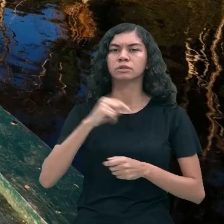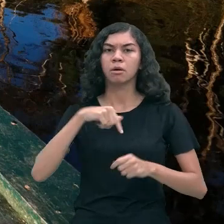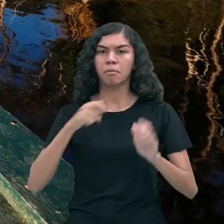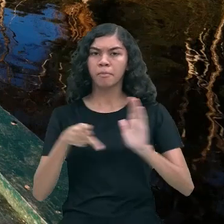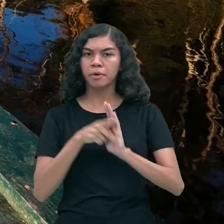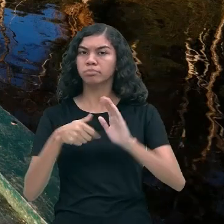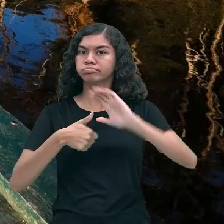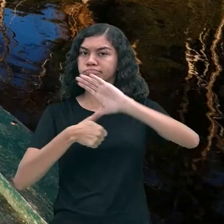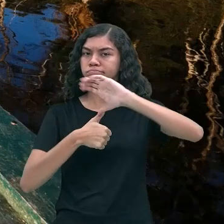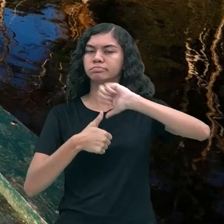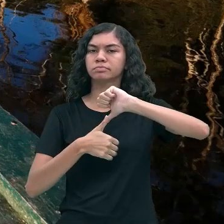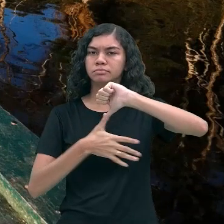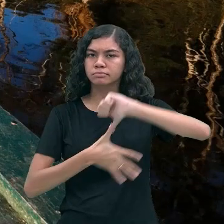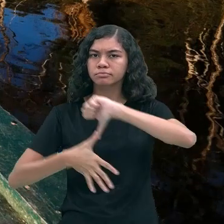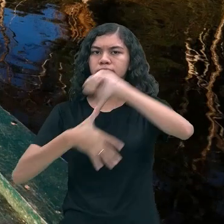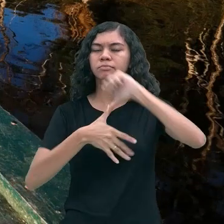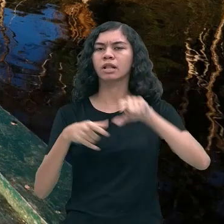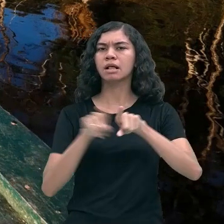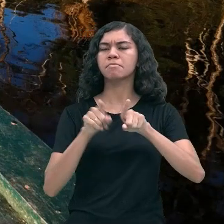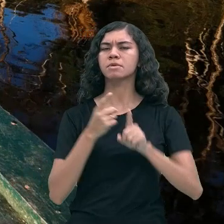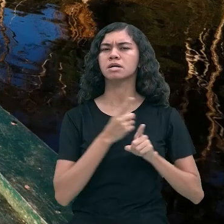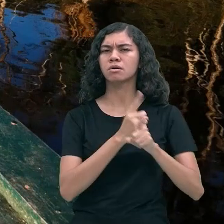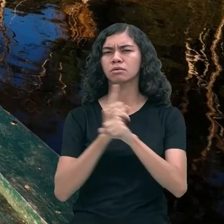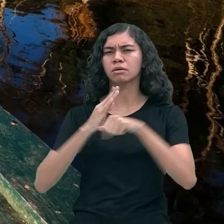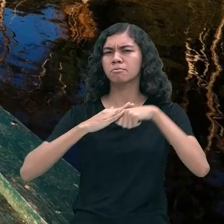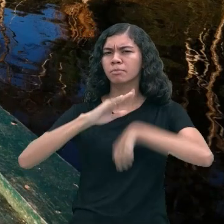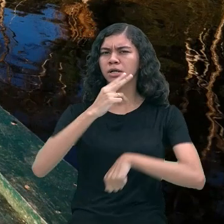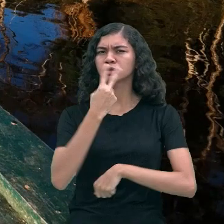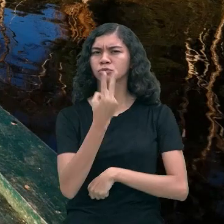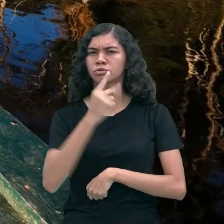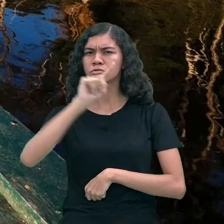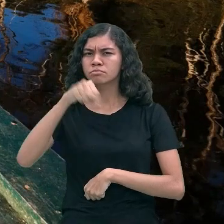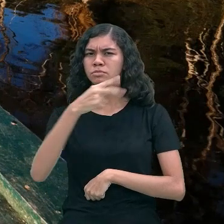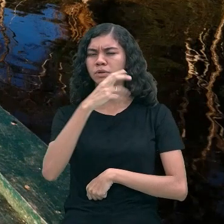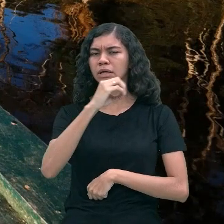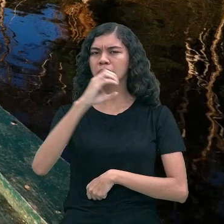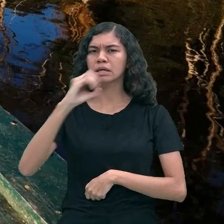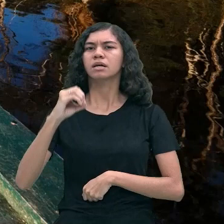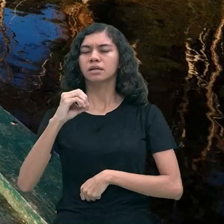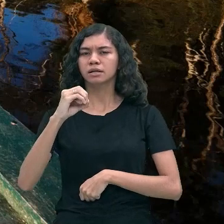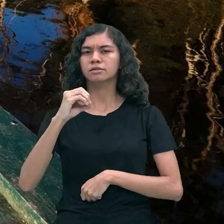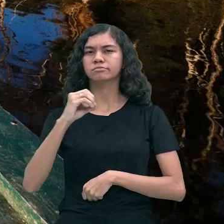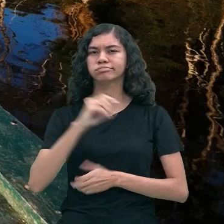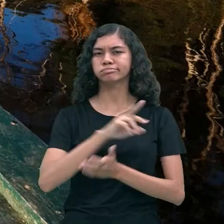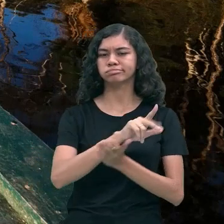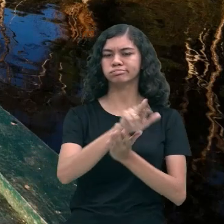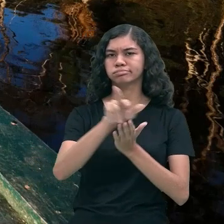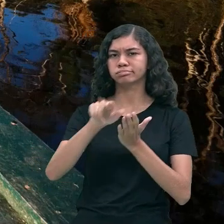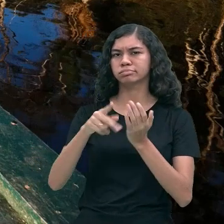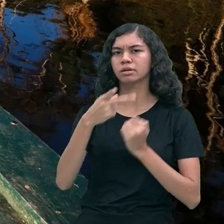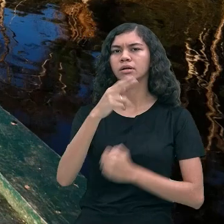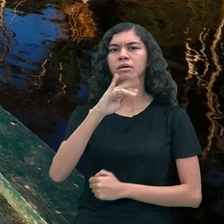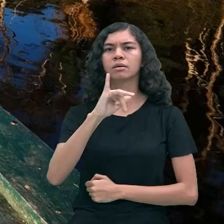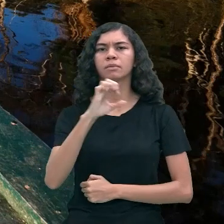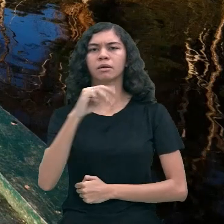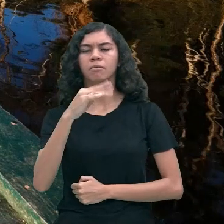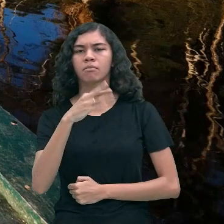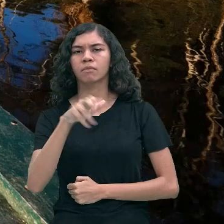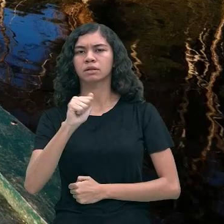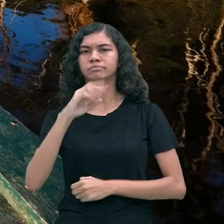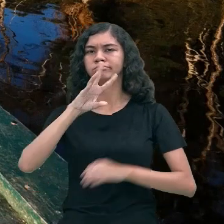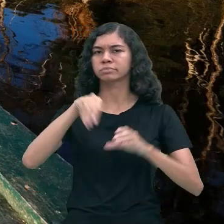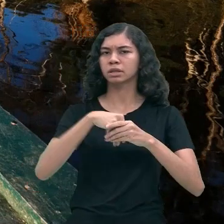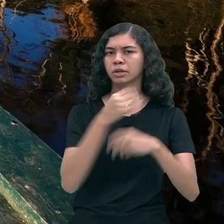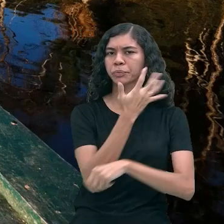de 2.500 espécies de primatas em toda essa floresta.